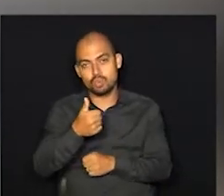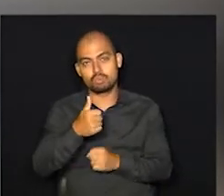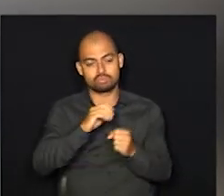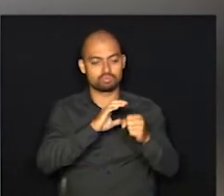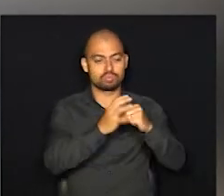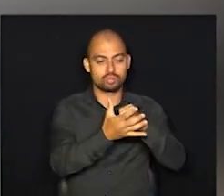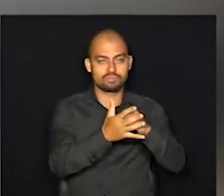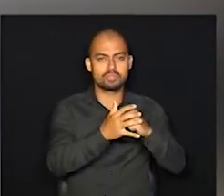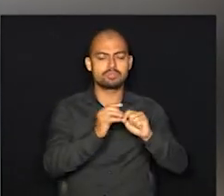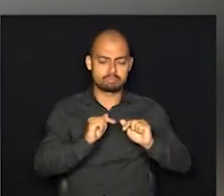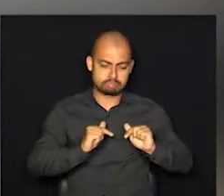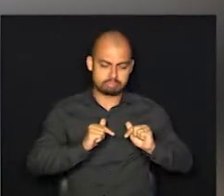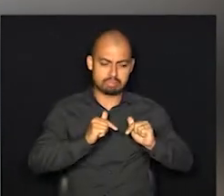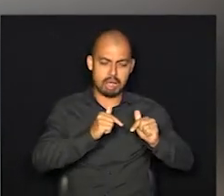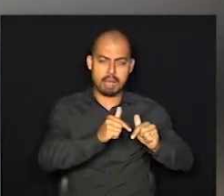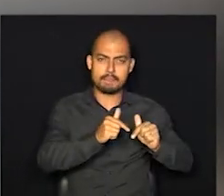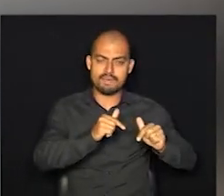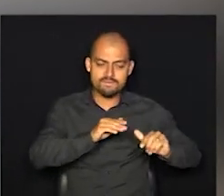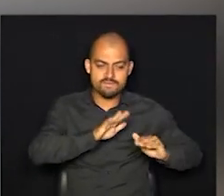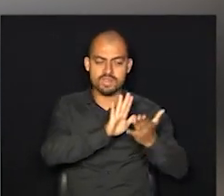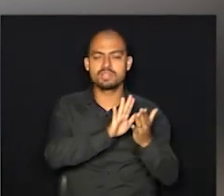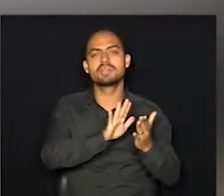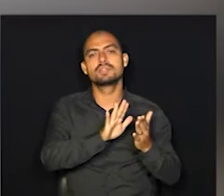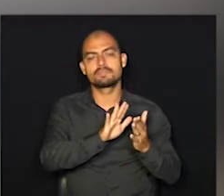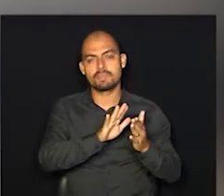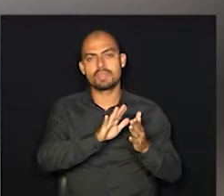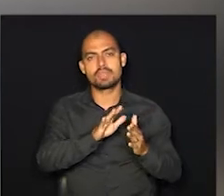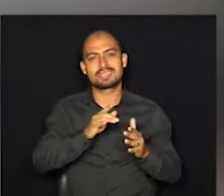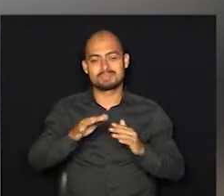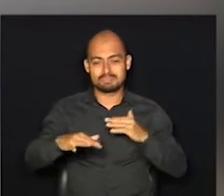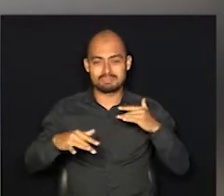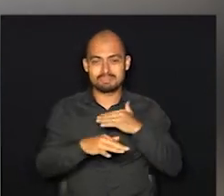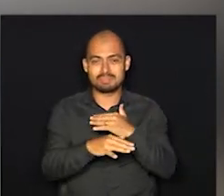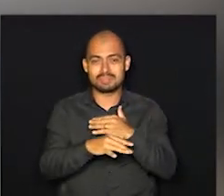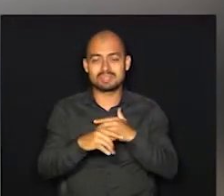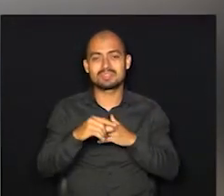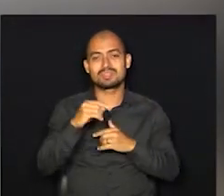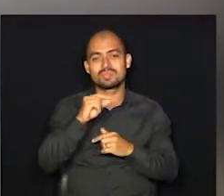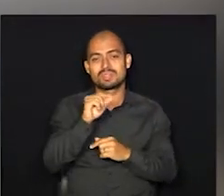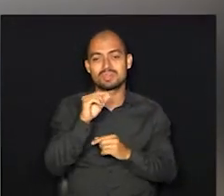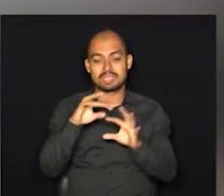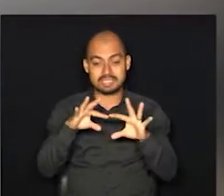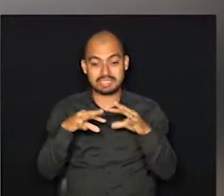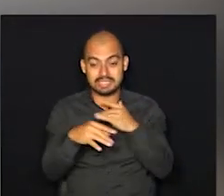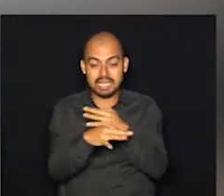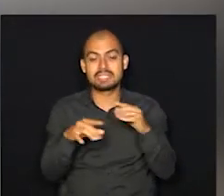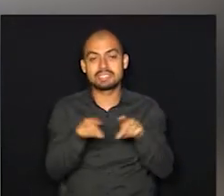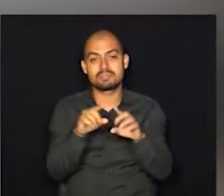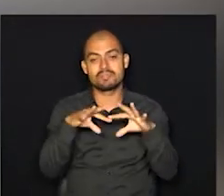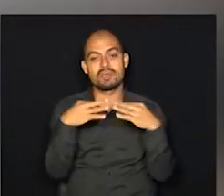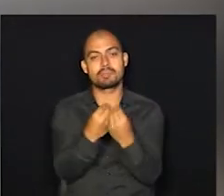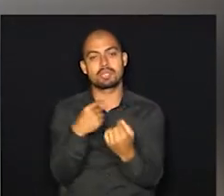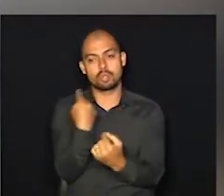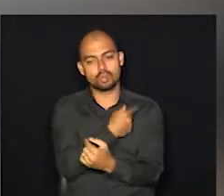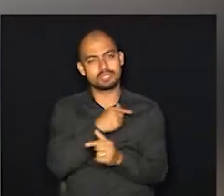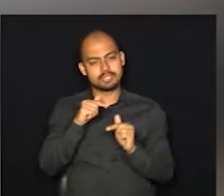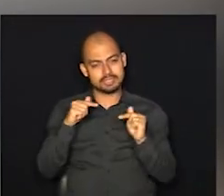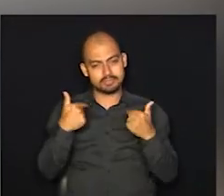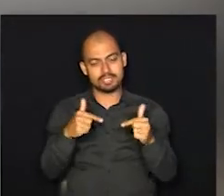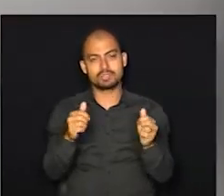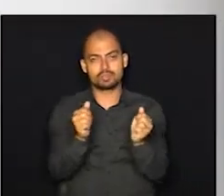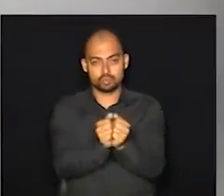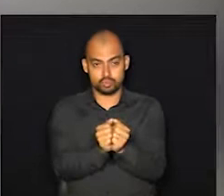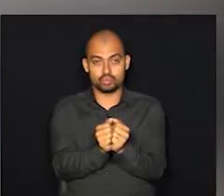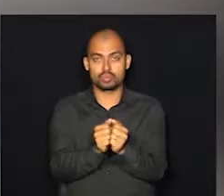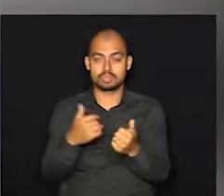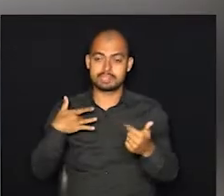com essa pandemia que realmente mexe com a cidade e mexe com as famílias. Iremos trabalhar